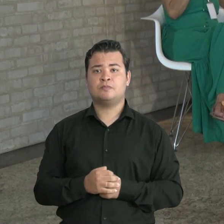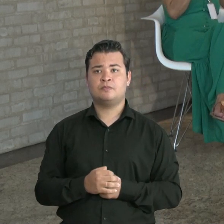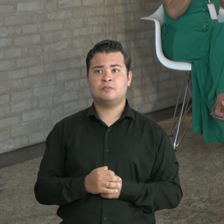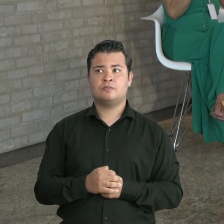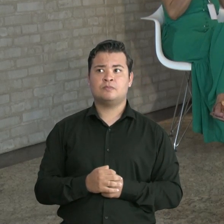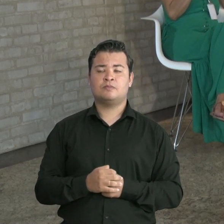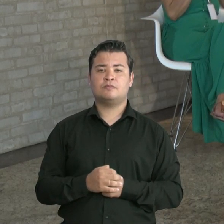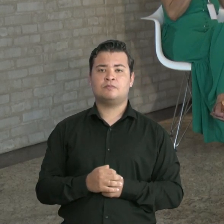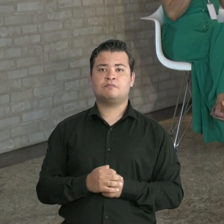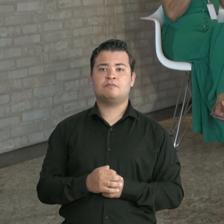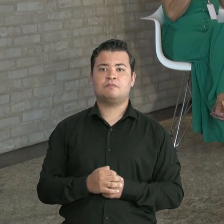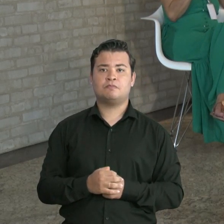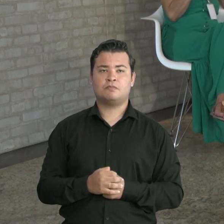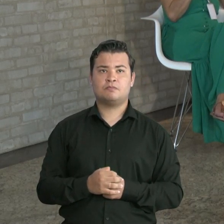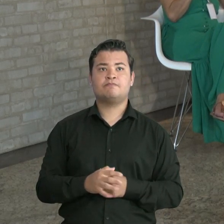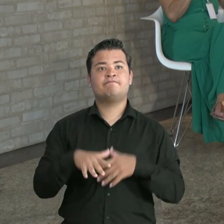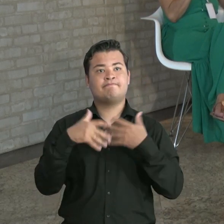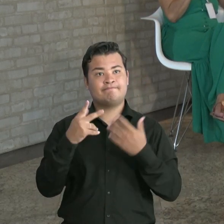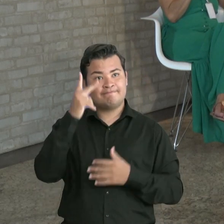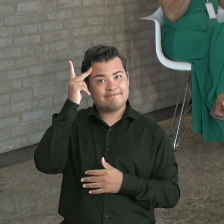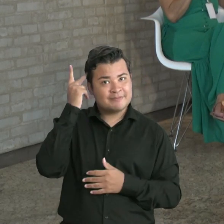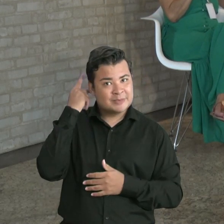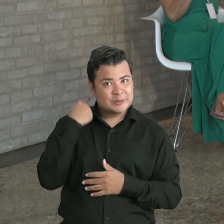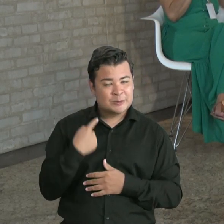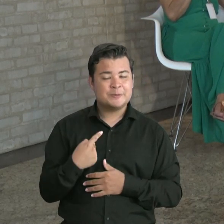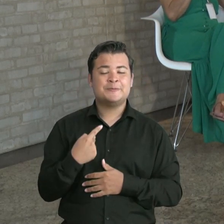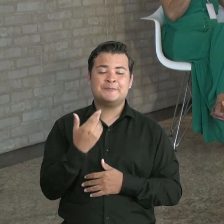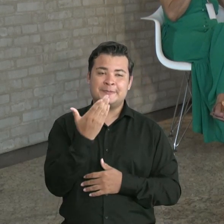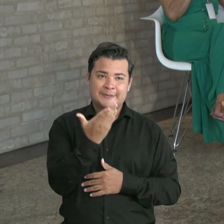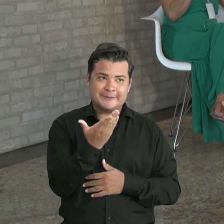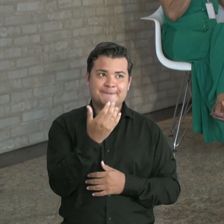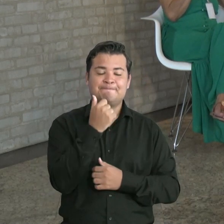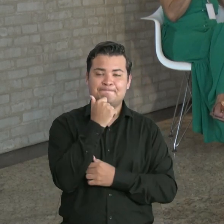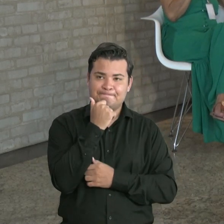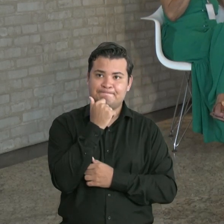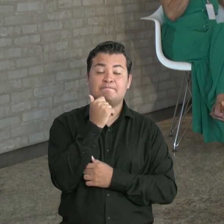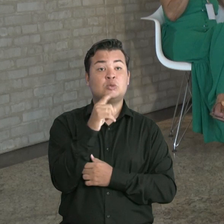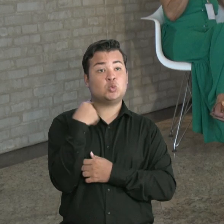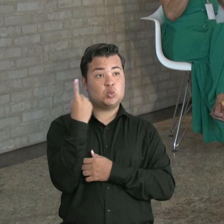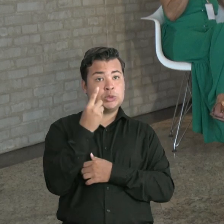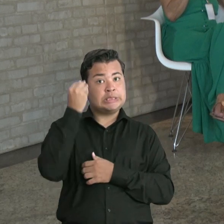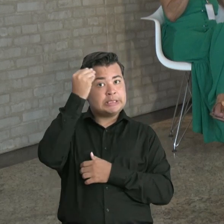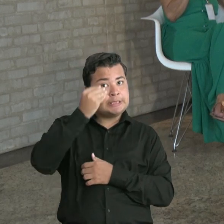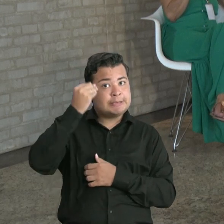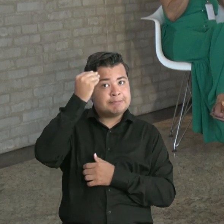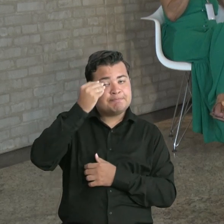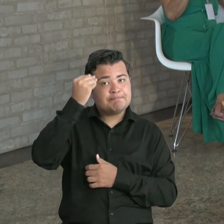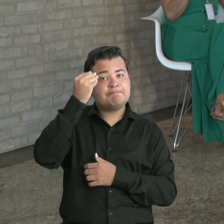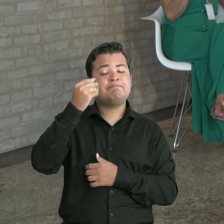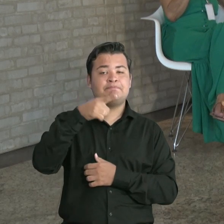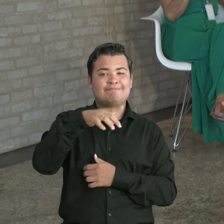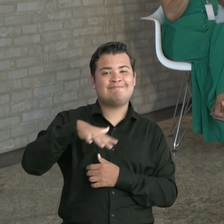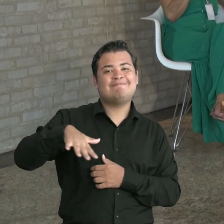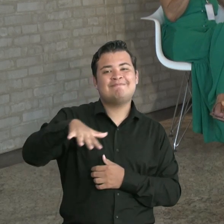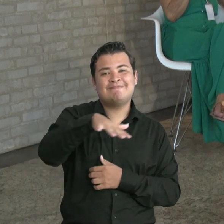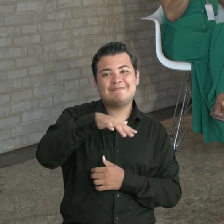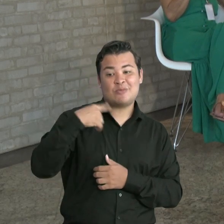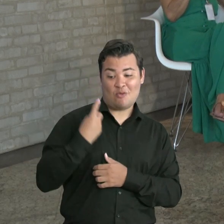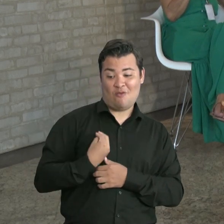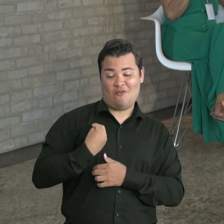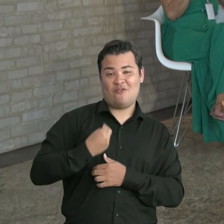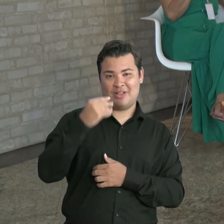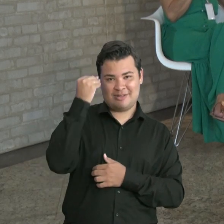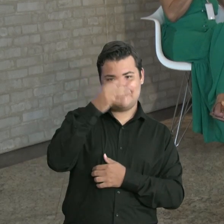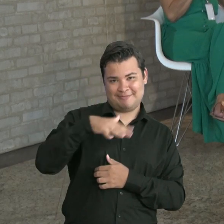A gente pode dizer, Camila, não só a nossa experiência, acho que a experiência com que todos vivemos